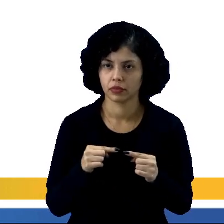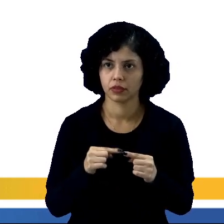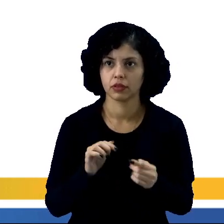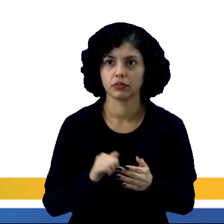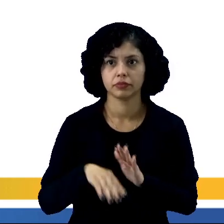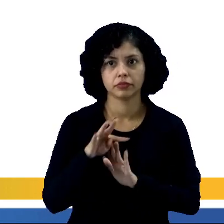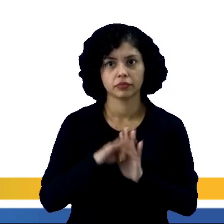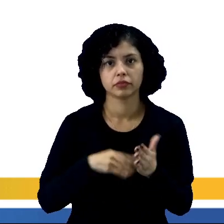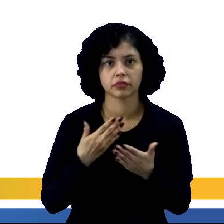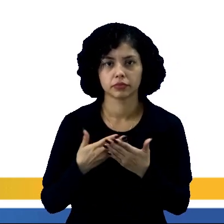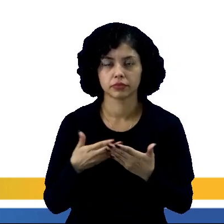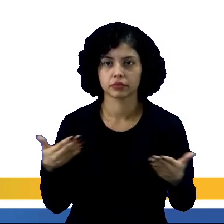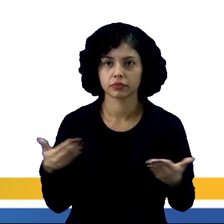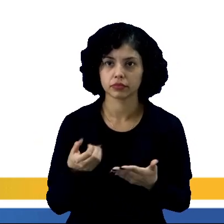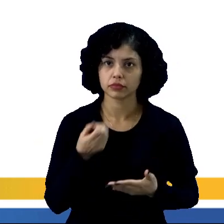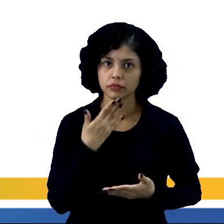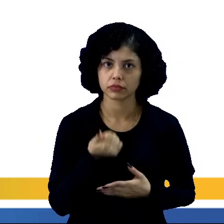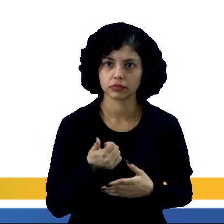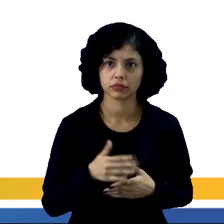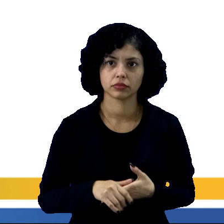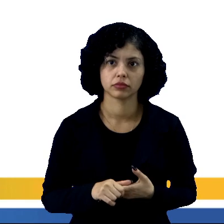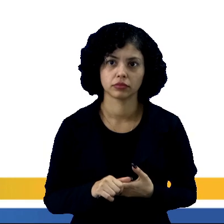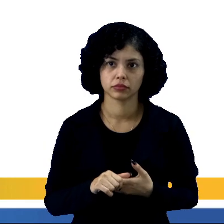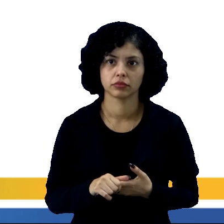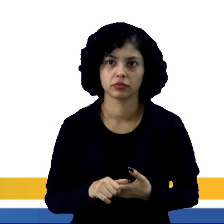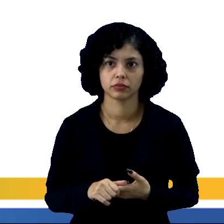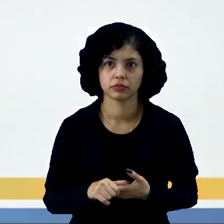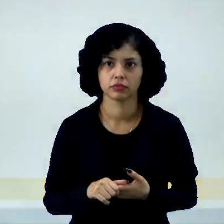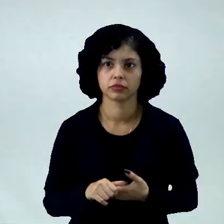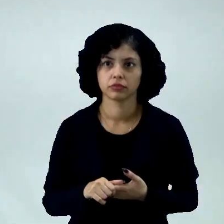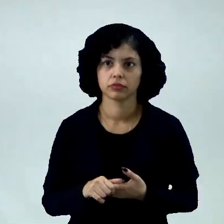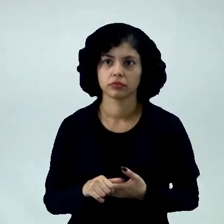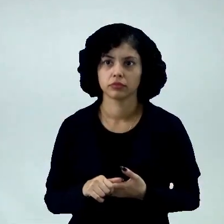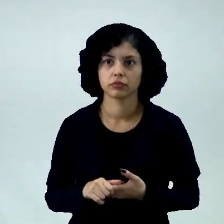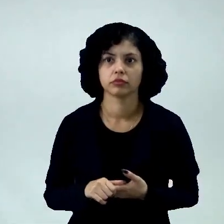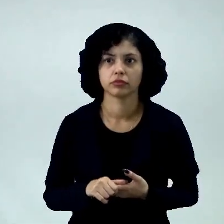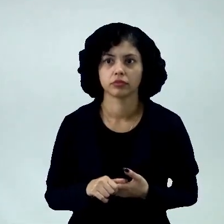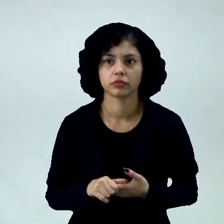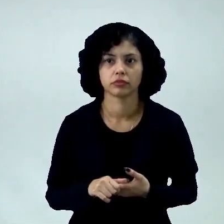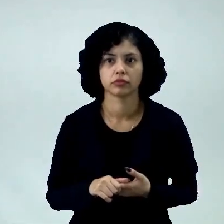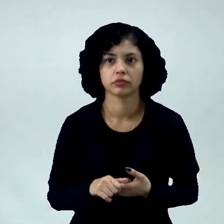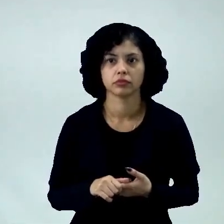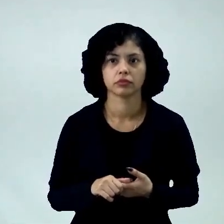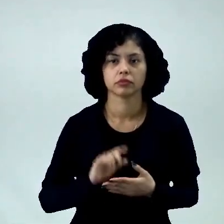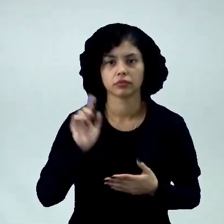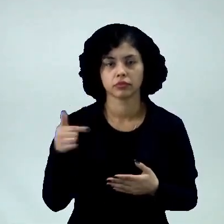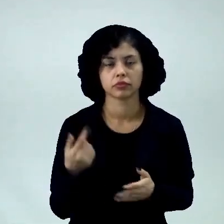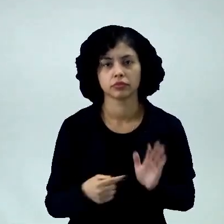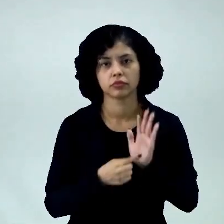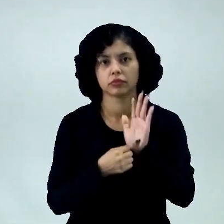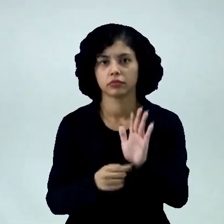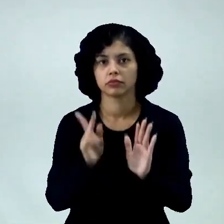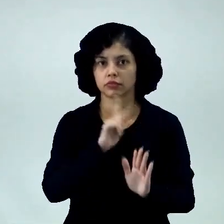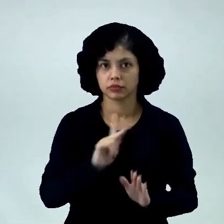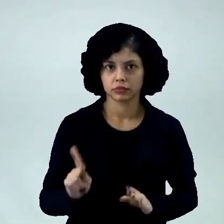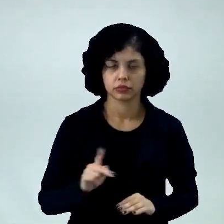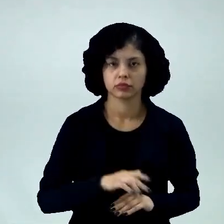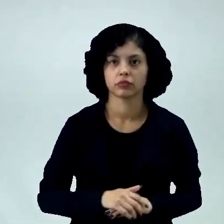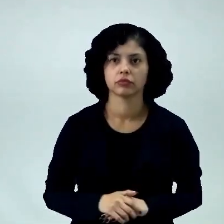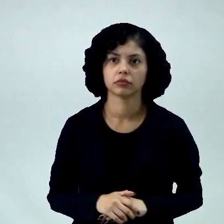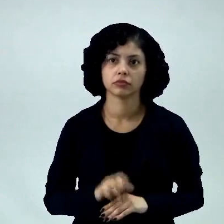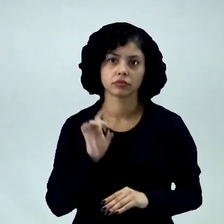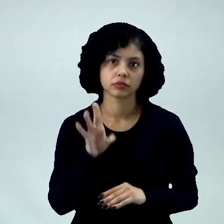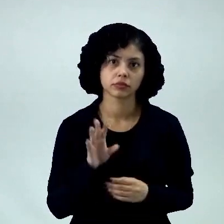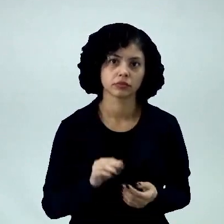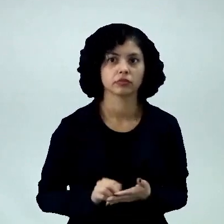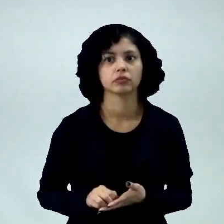o texto da aula de hoje. Tranquilo? Muito bem, escreva no seu caderno e aí depois você vai mostrar para o seu professor.